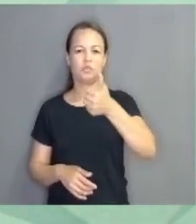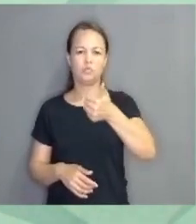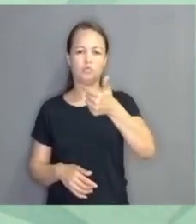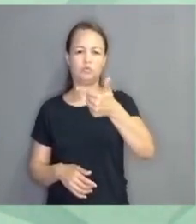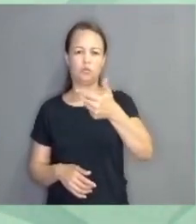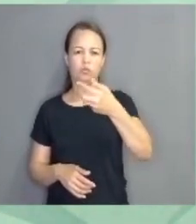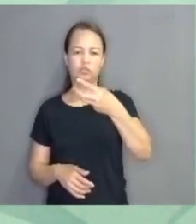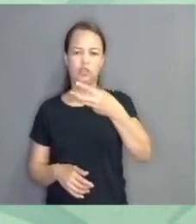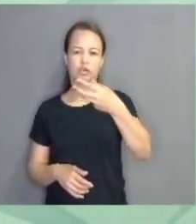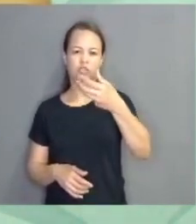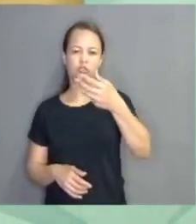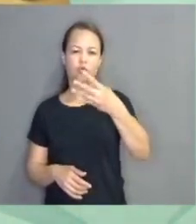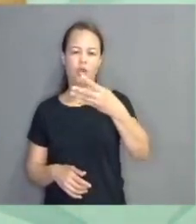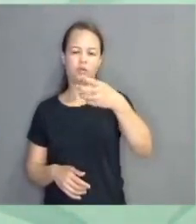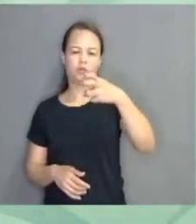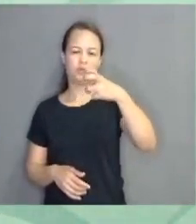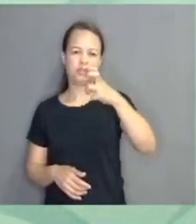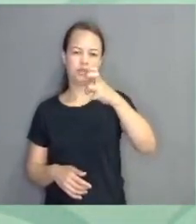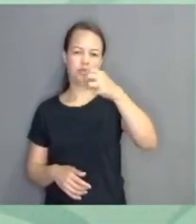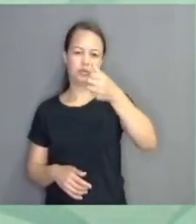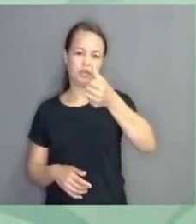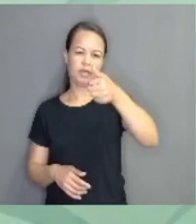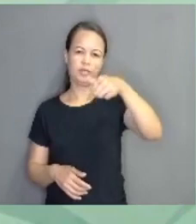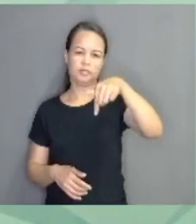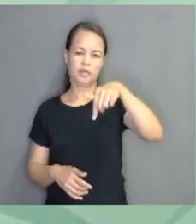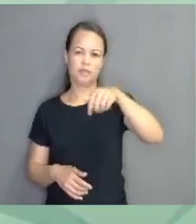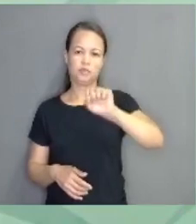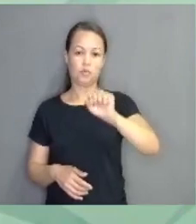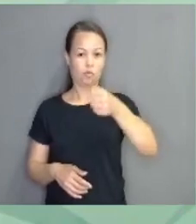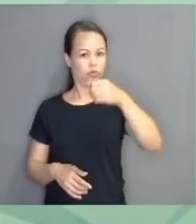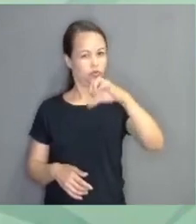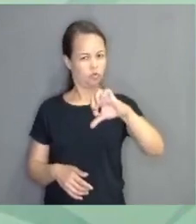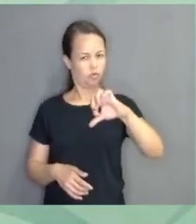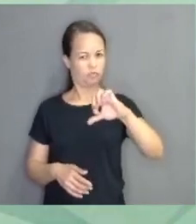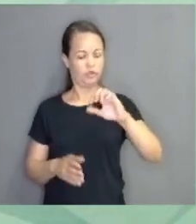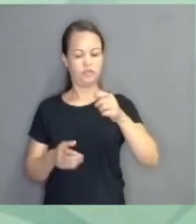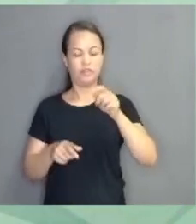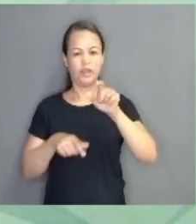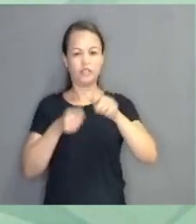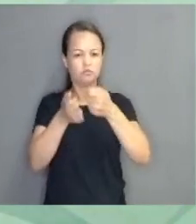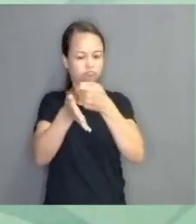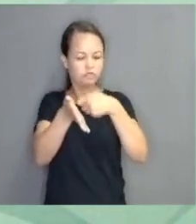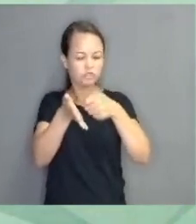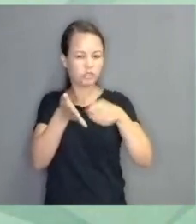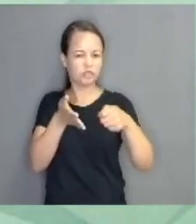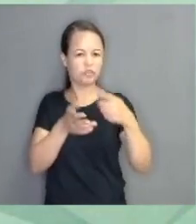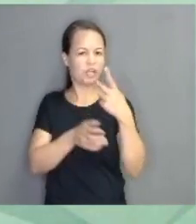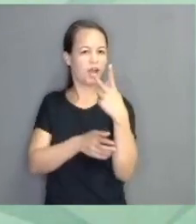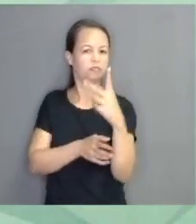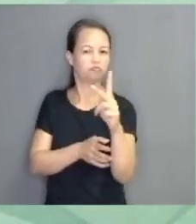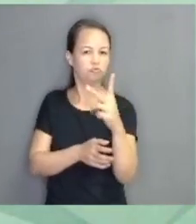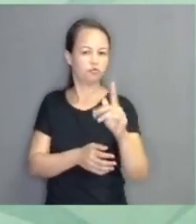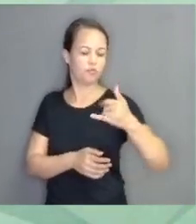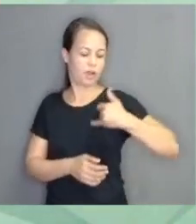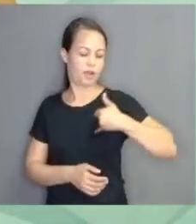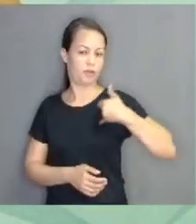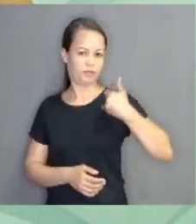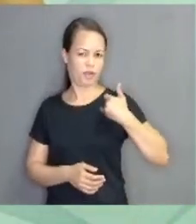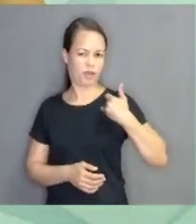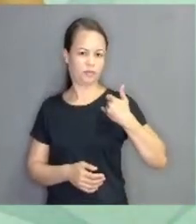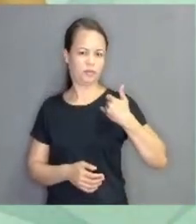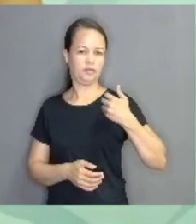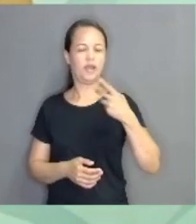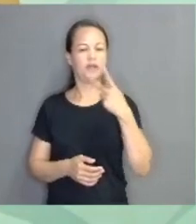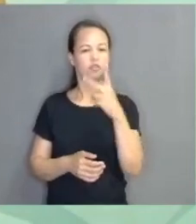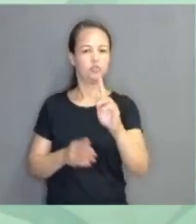7, 8, 9 e vai escrever aqui qual é a sua idade. Essas são as tarefinhas para vocês fazerem